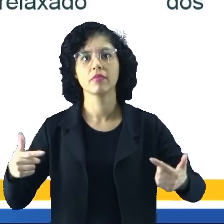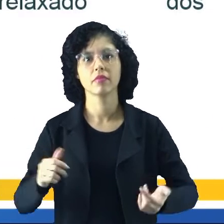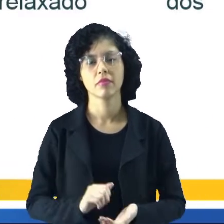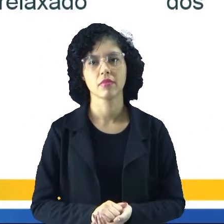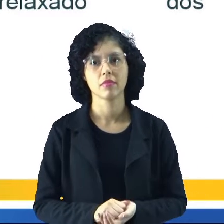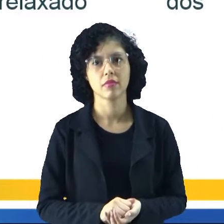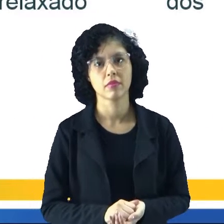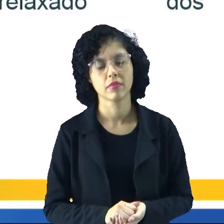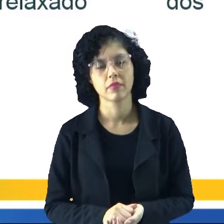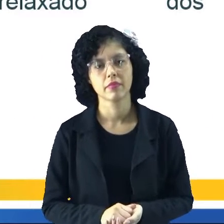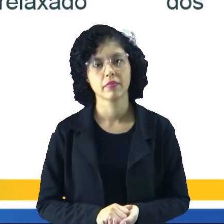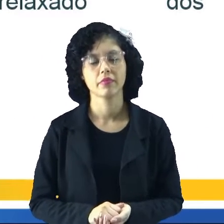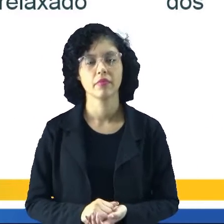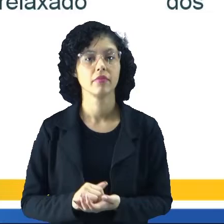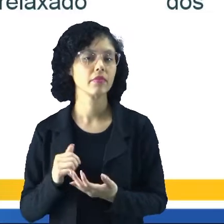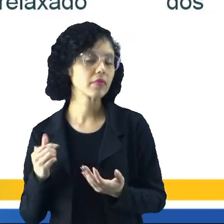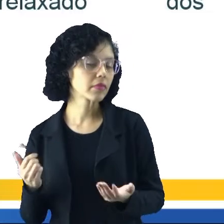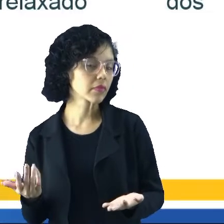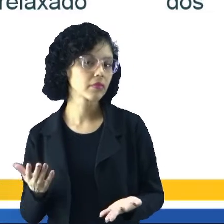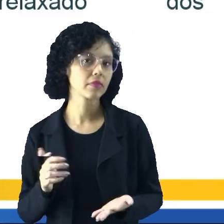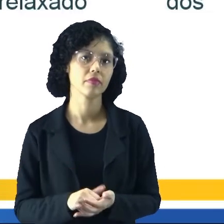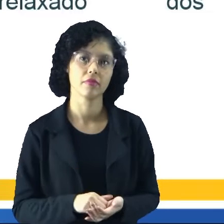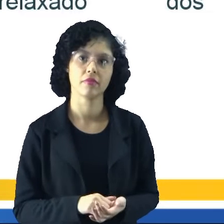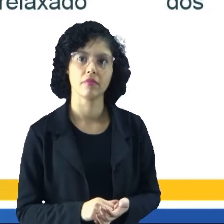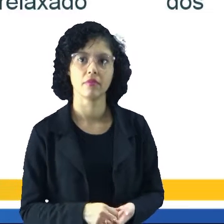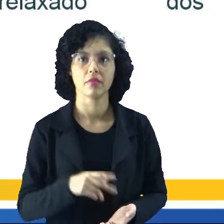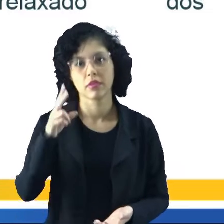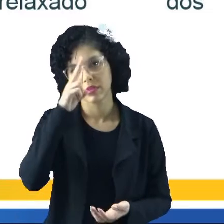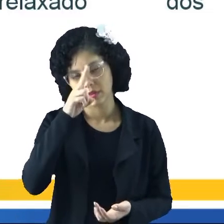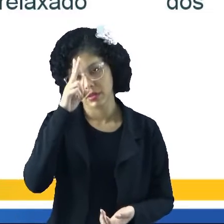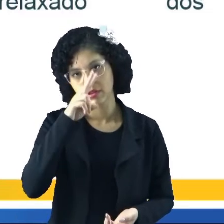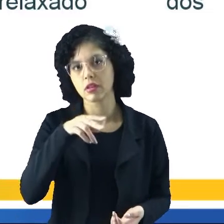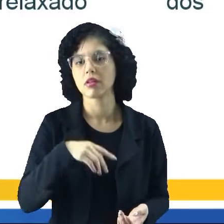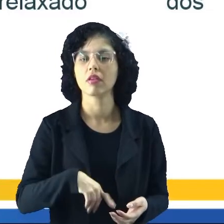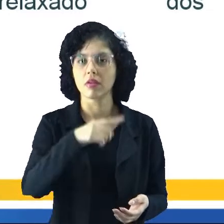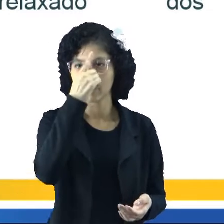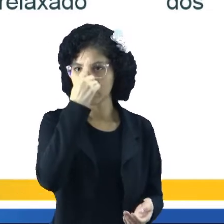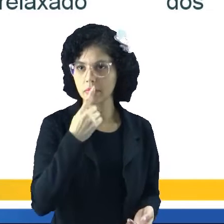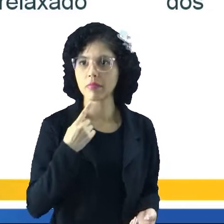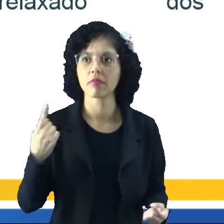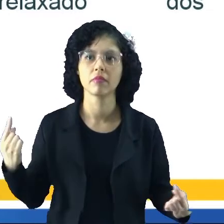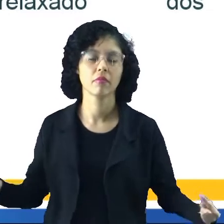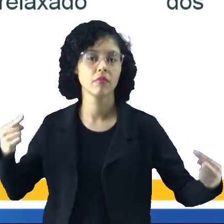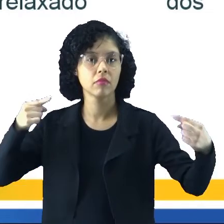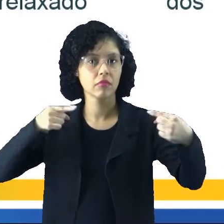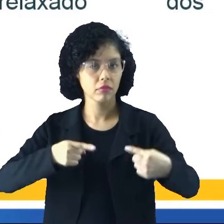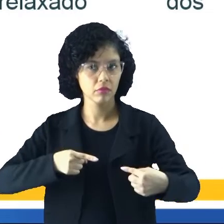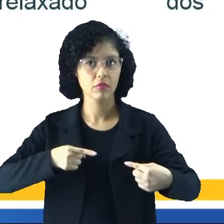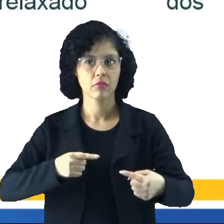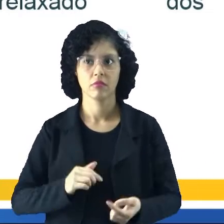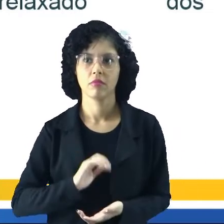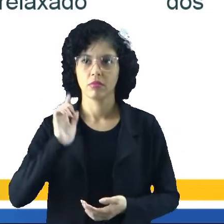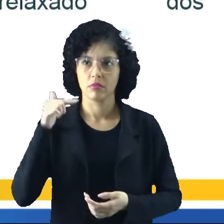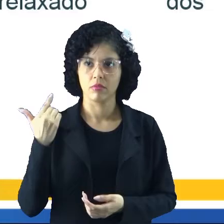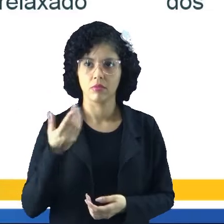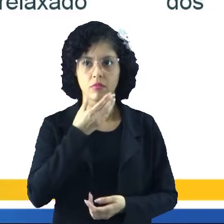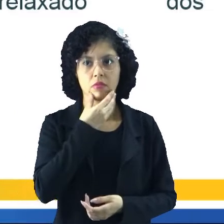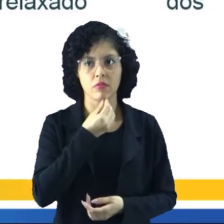o outro primeiro tá tudo certo. Então, nos remonta a esse tipo de cenário, né? A disputa entre um homem e outro